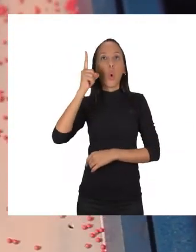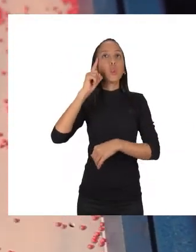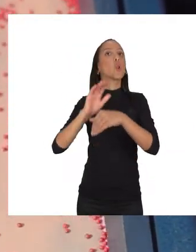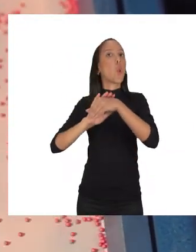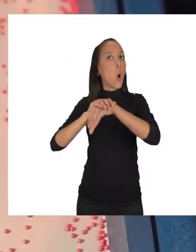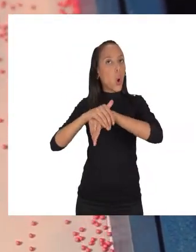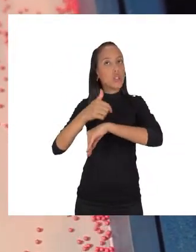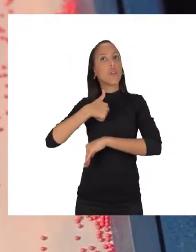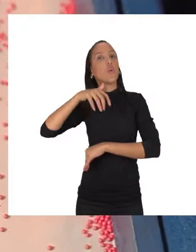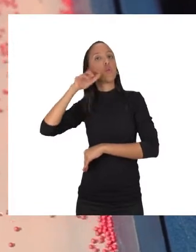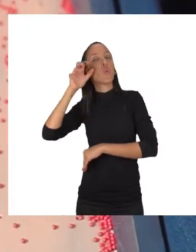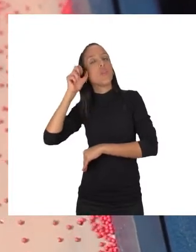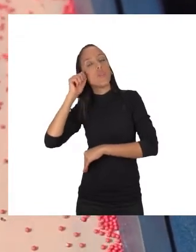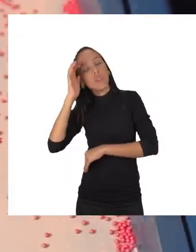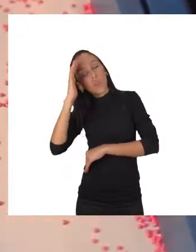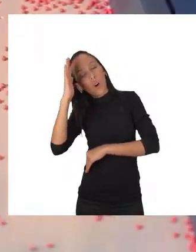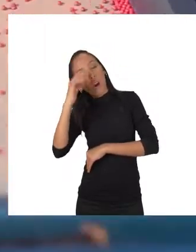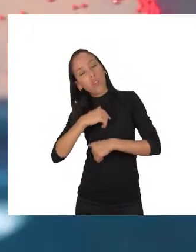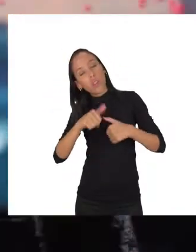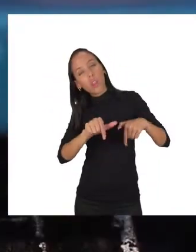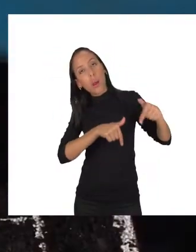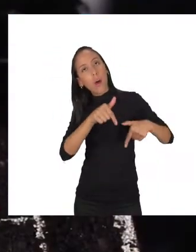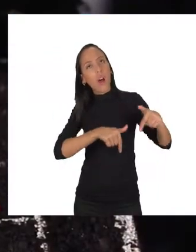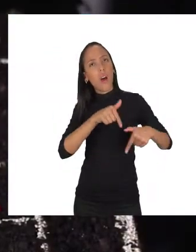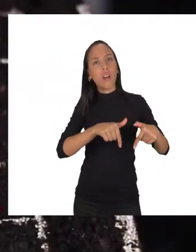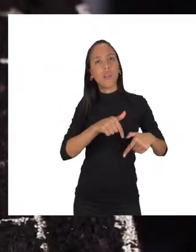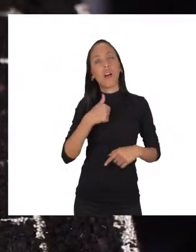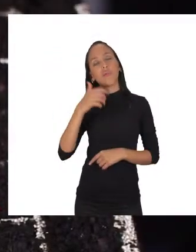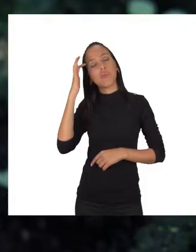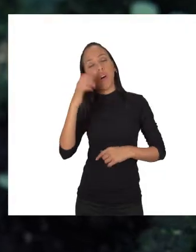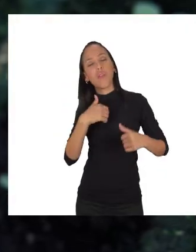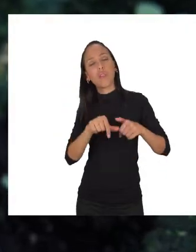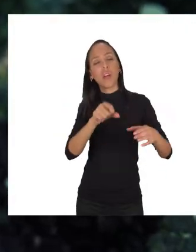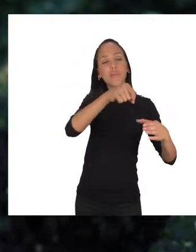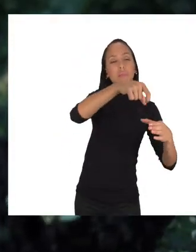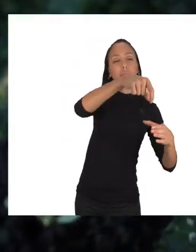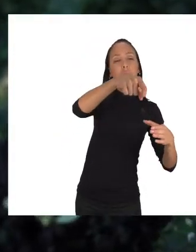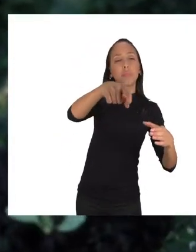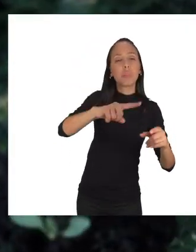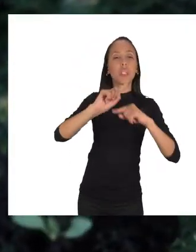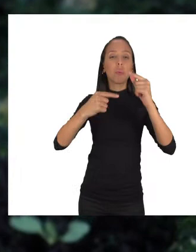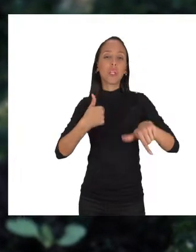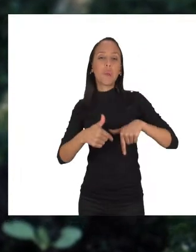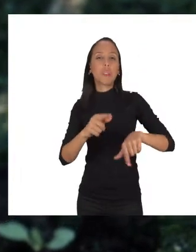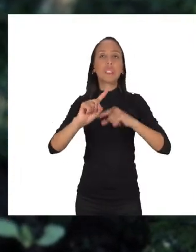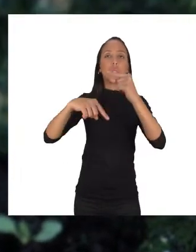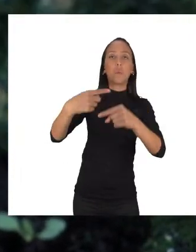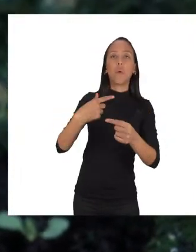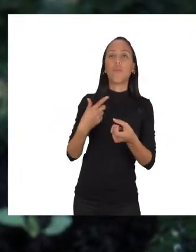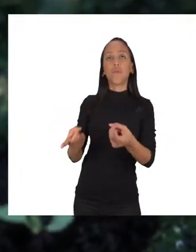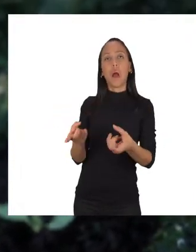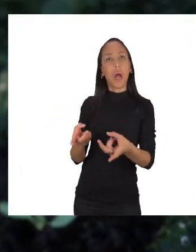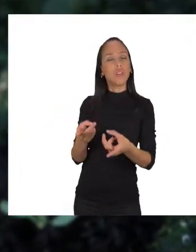real. Você sonha que tem vida lá. Um dia está semeando, outro dia está trabalhando lá, outro dia está vendendo fumo. Você tem essa vida